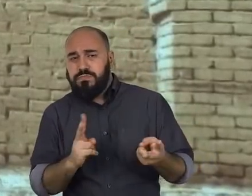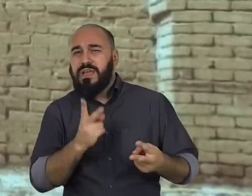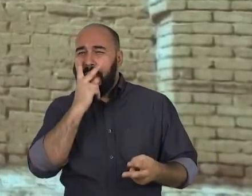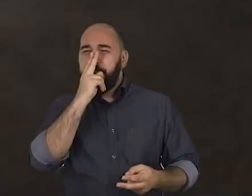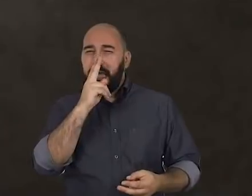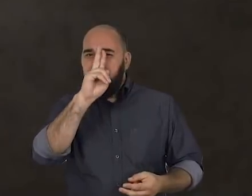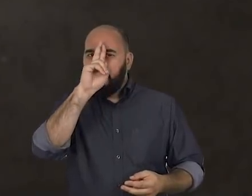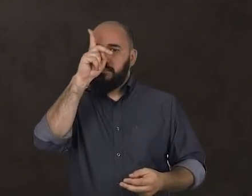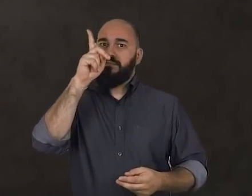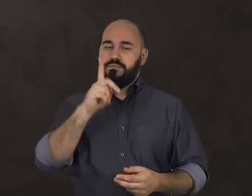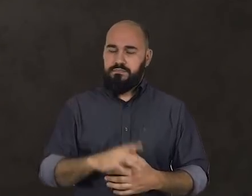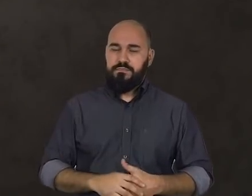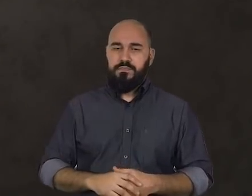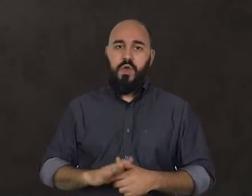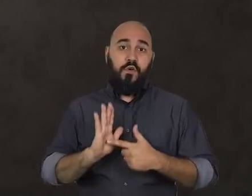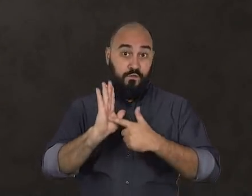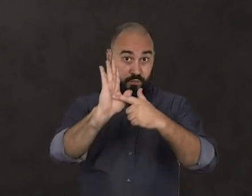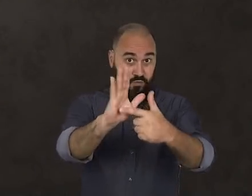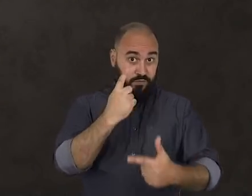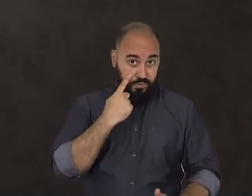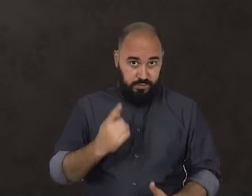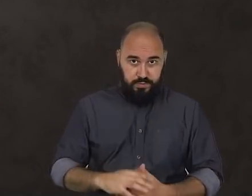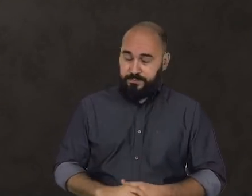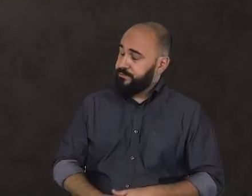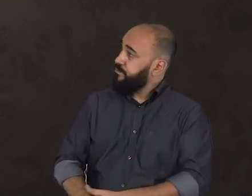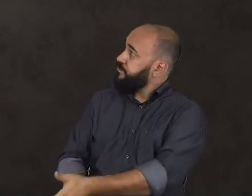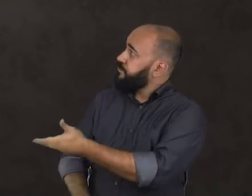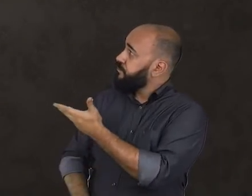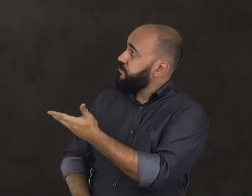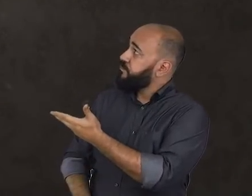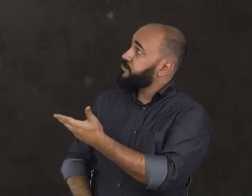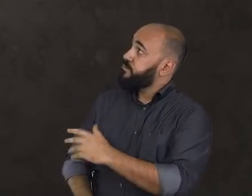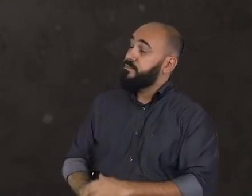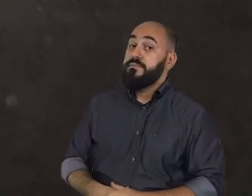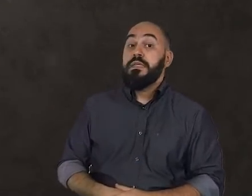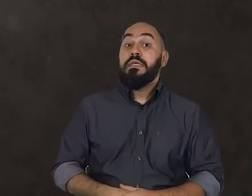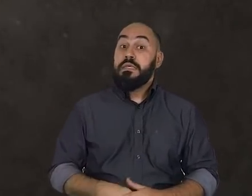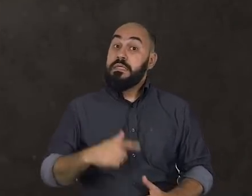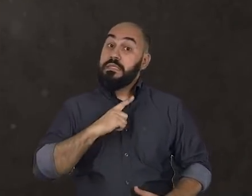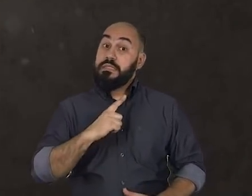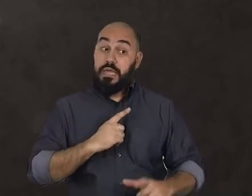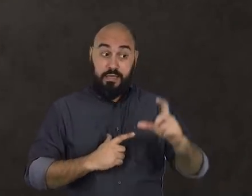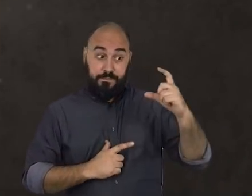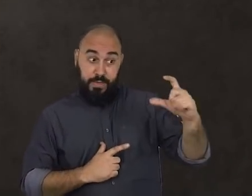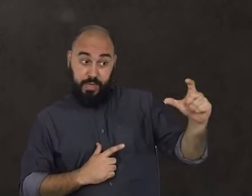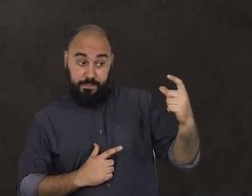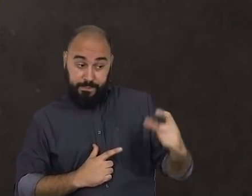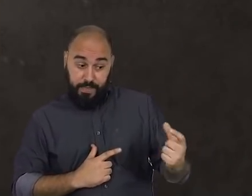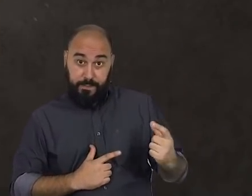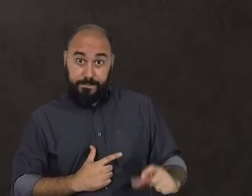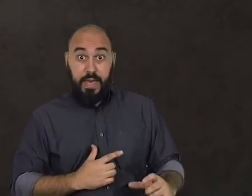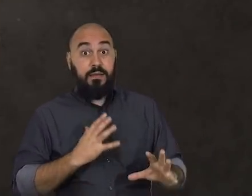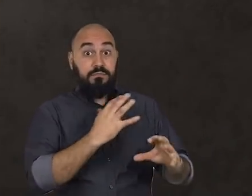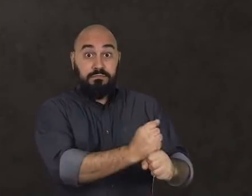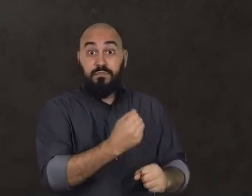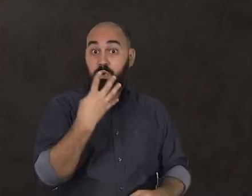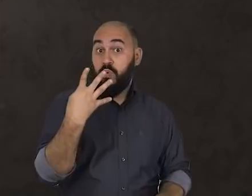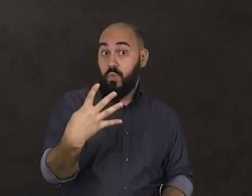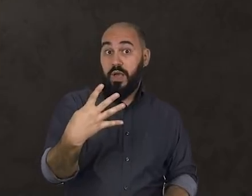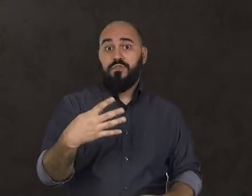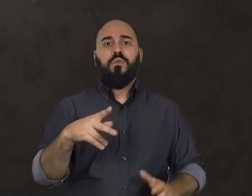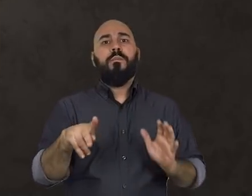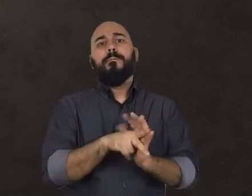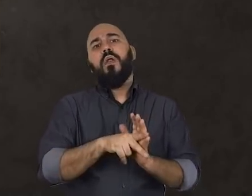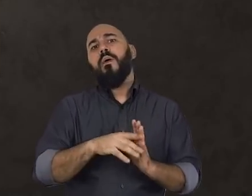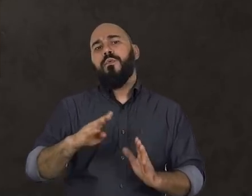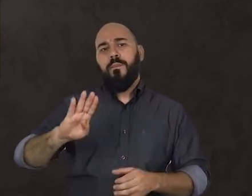para você. Este tablete que você vê em sua tela é o tablete número 4 dessas crônicas babilônicas e ele nos dá um contexto interessante